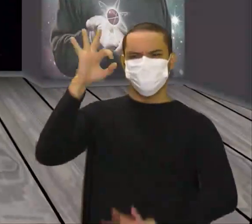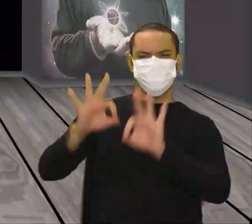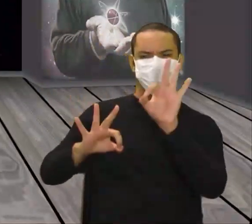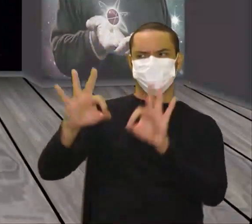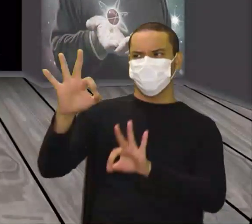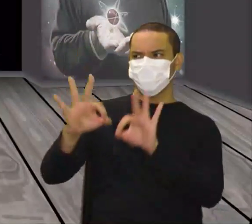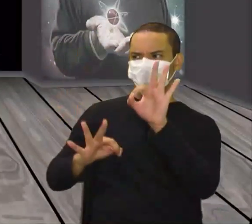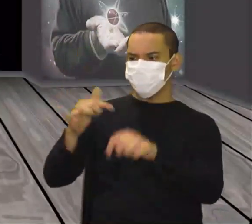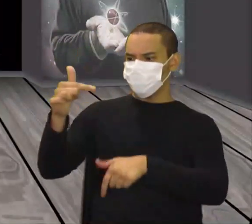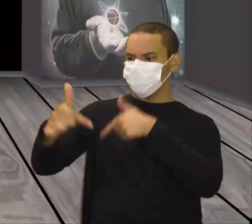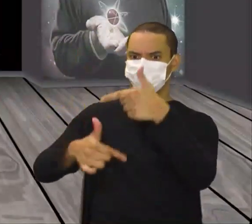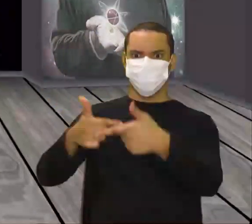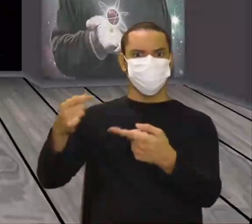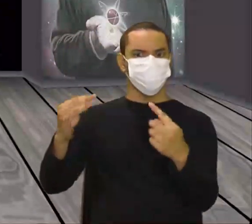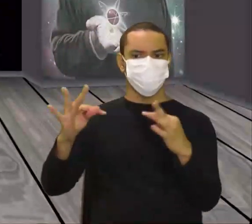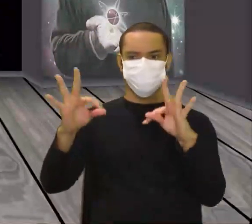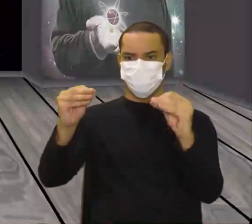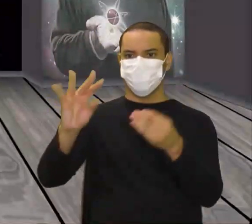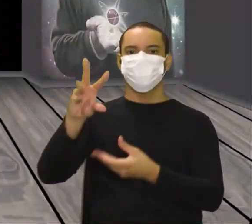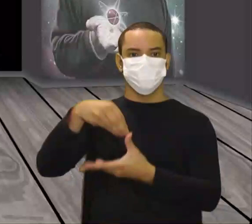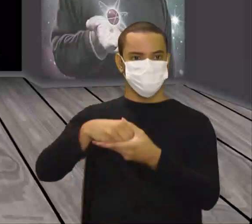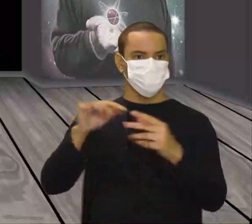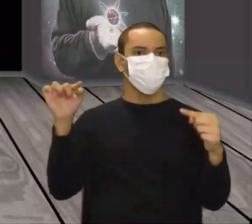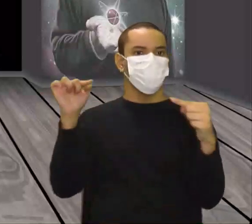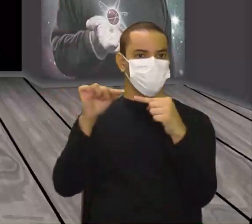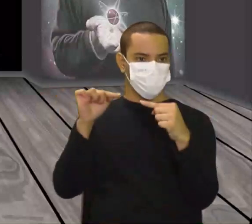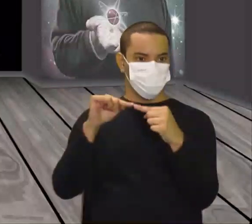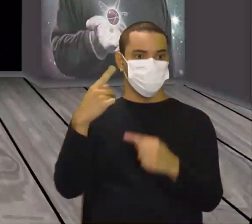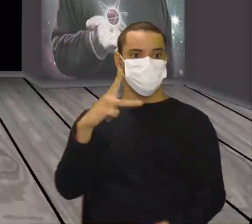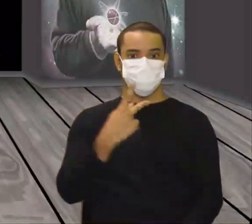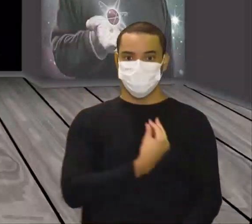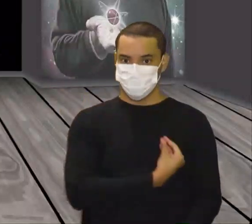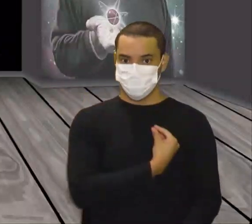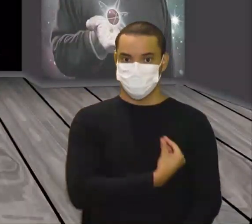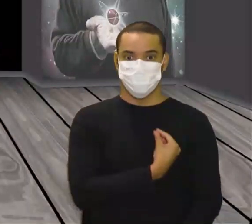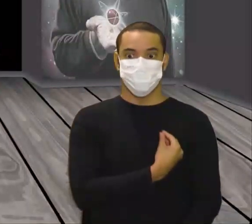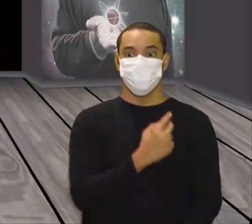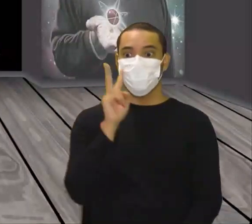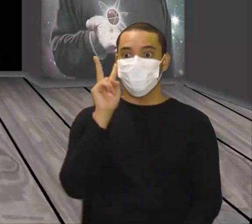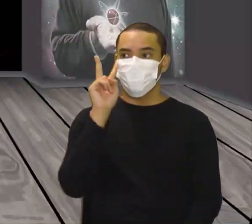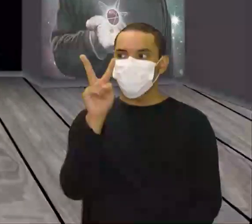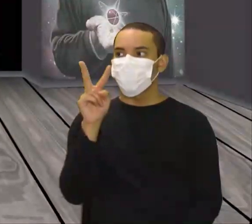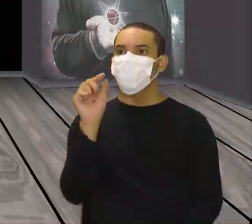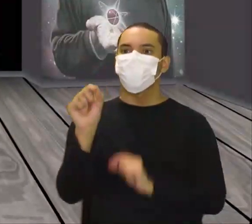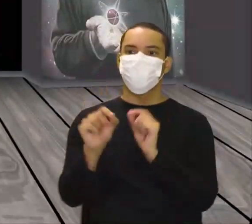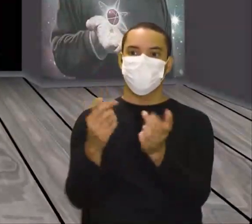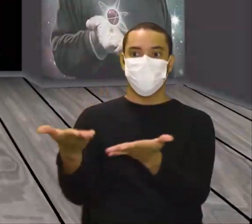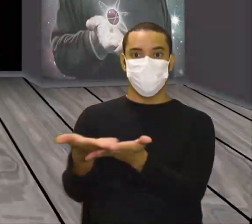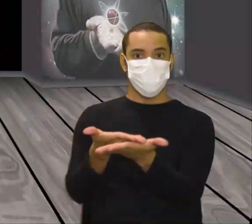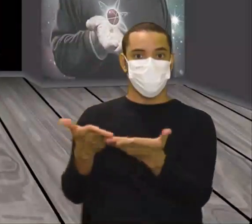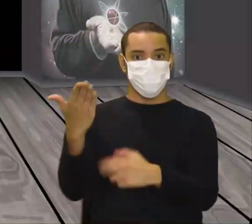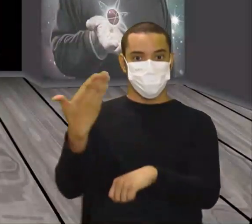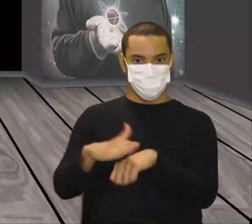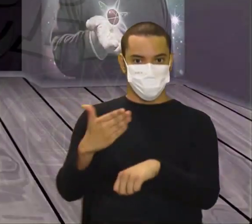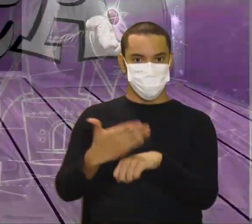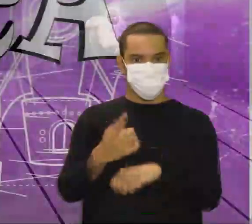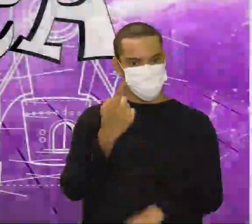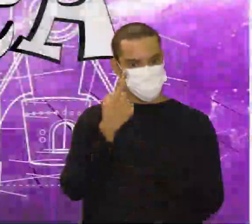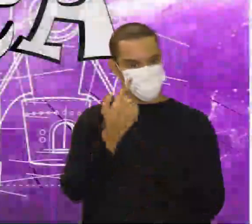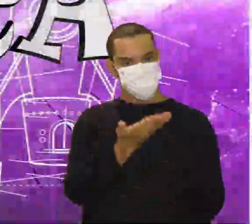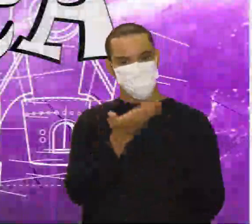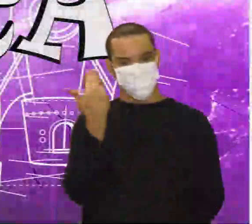isso. Tudo tem a ver no seu dia a dia. Então, isso que é importante, ver aplicabilidade no dia a dia. Vamos lá,